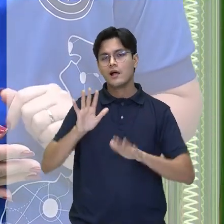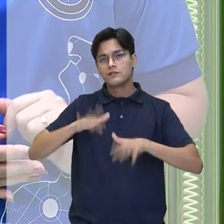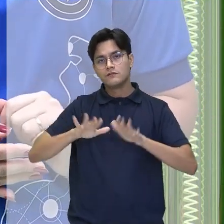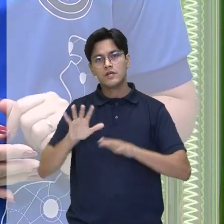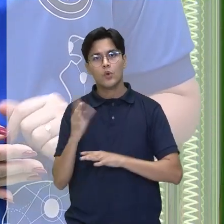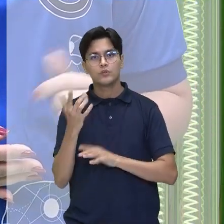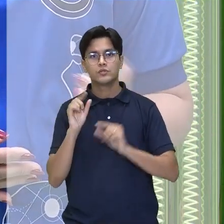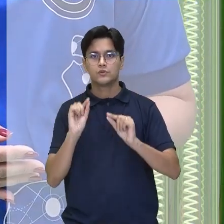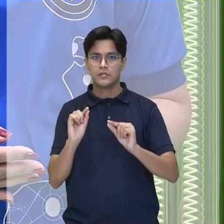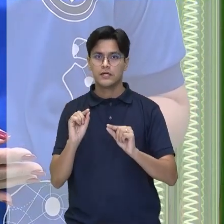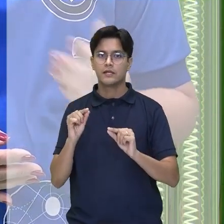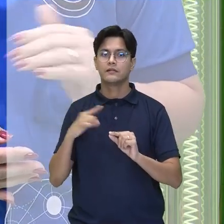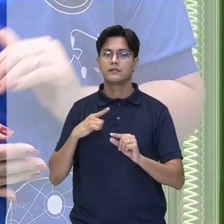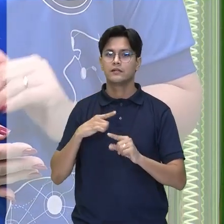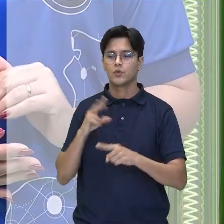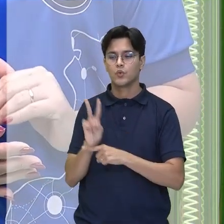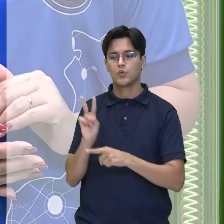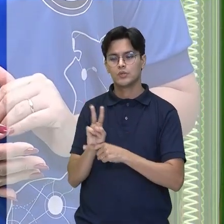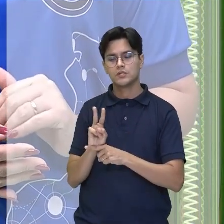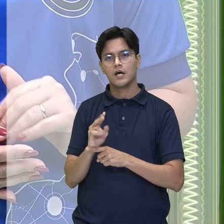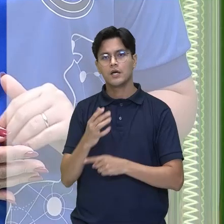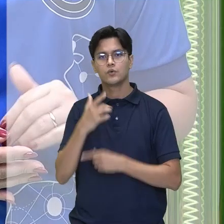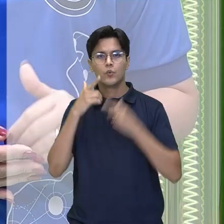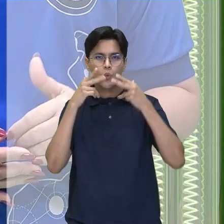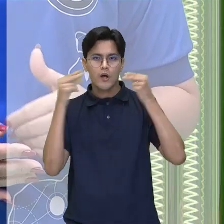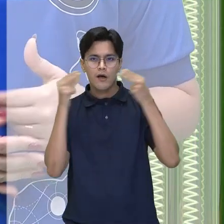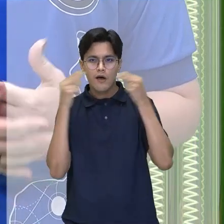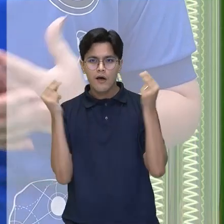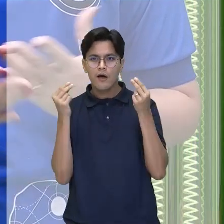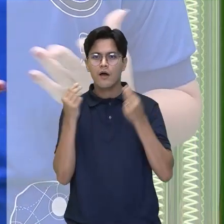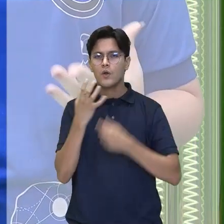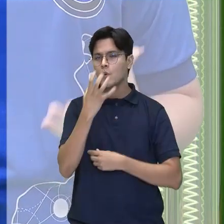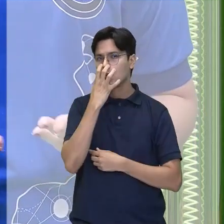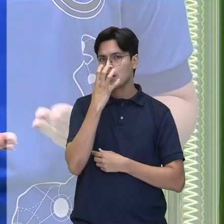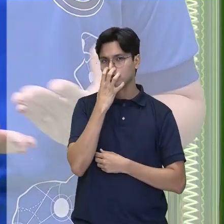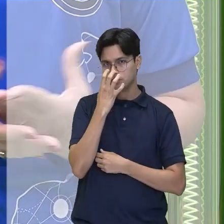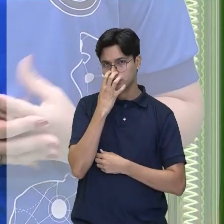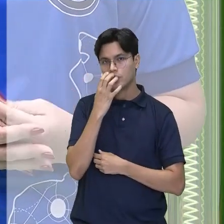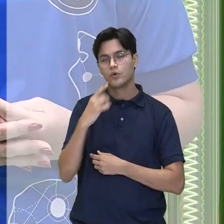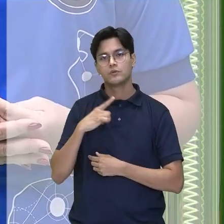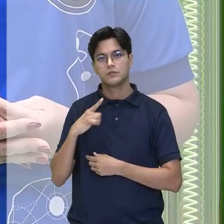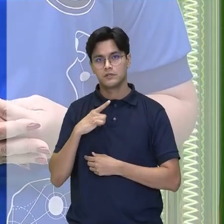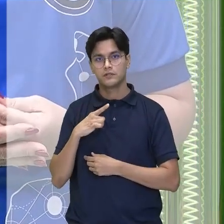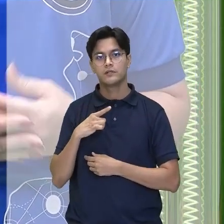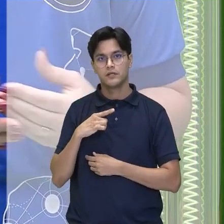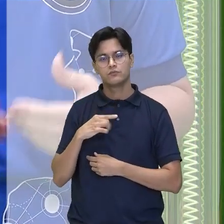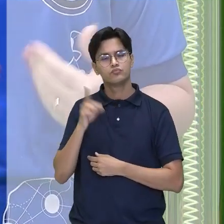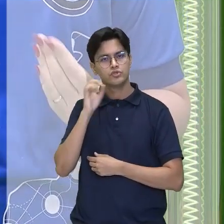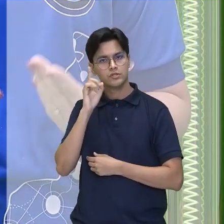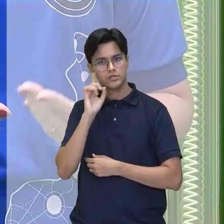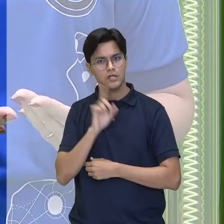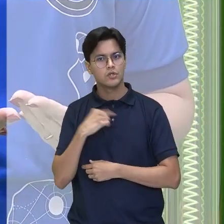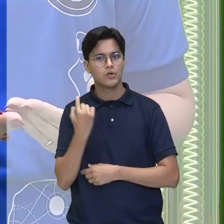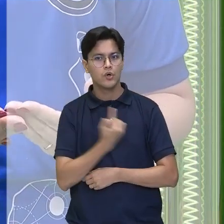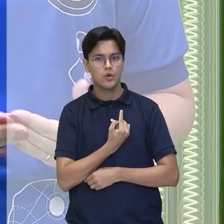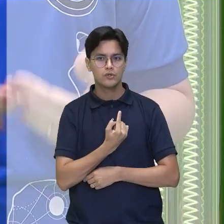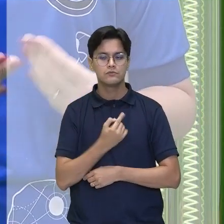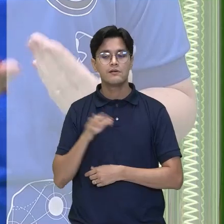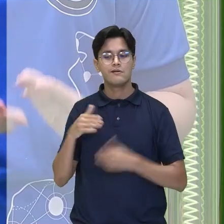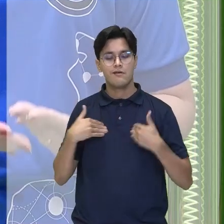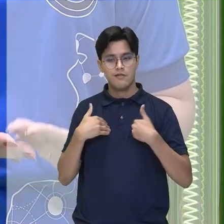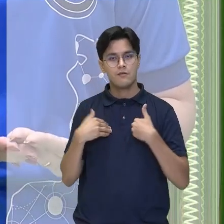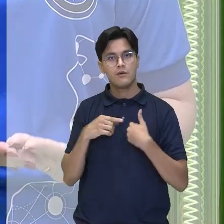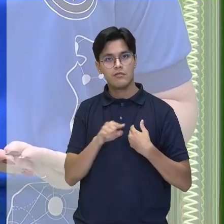domésticos, olha só, como gatos, cachorros, né, que estão aí presentes no nosso dia a dia. Esses animais precisam